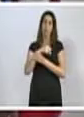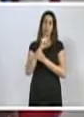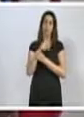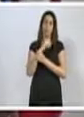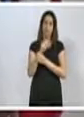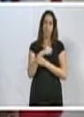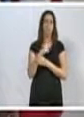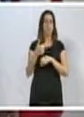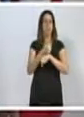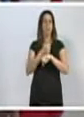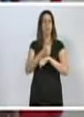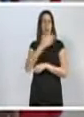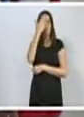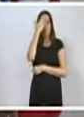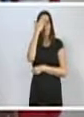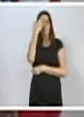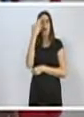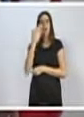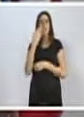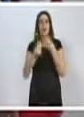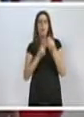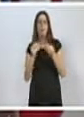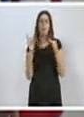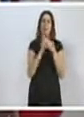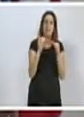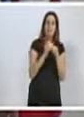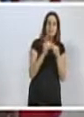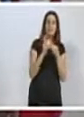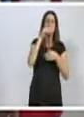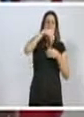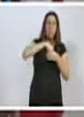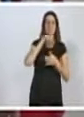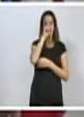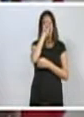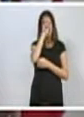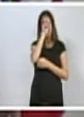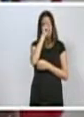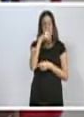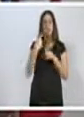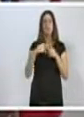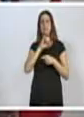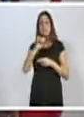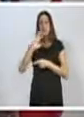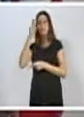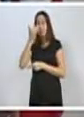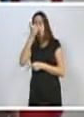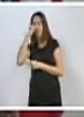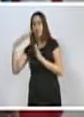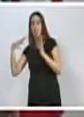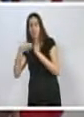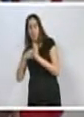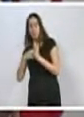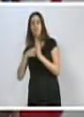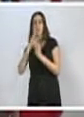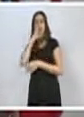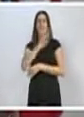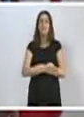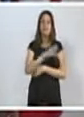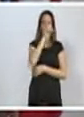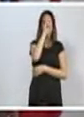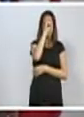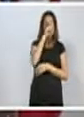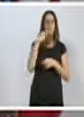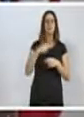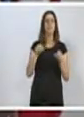rapidez para atender essas pessoas quando chegam no hospital acidentada. E quem faz os primeiros socorros são